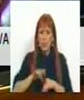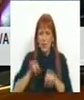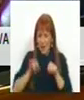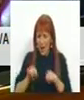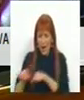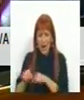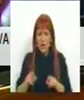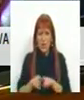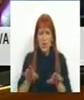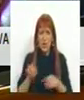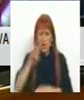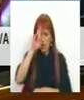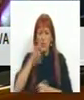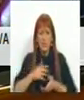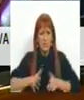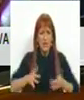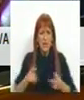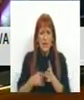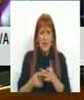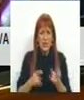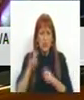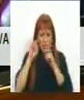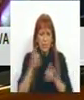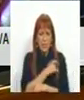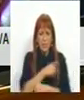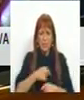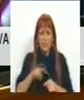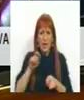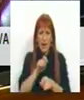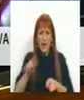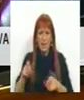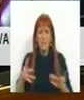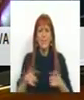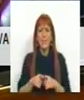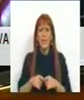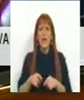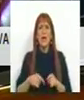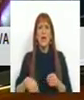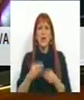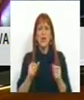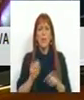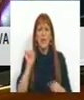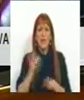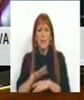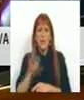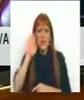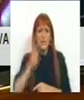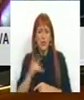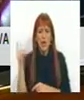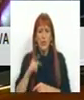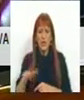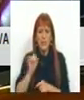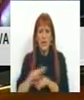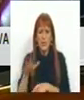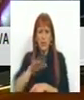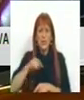relativamente a este reforço indispensável e necessário de fiscalização da ZEE e sobre os meios da Marinha, Autoridade Marítima